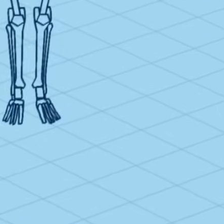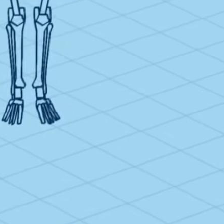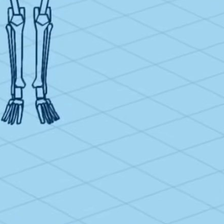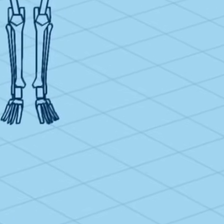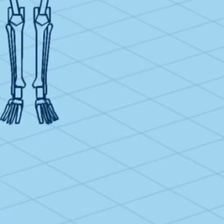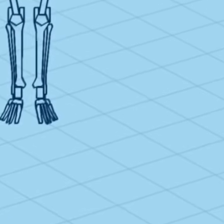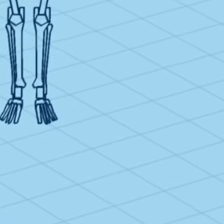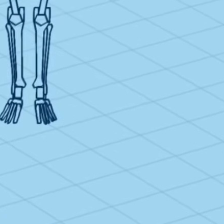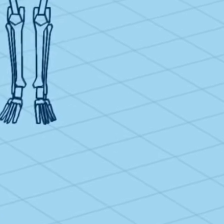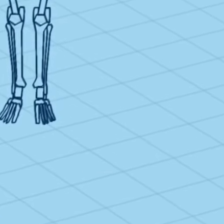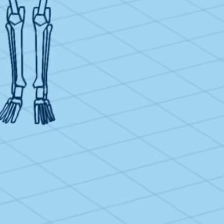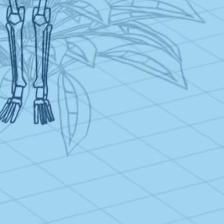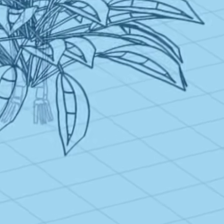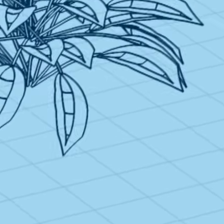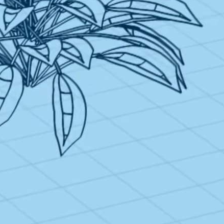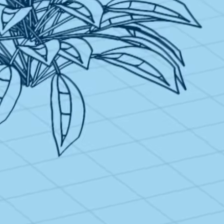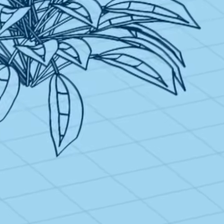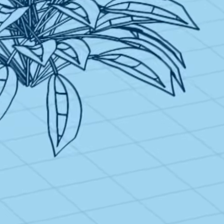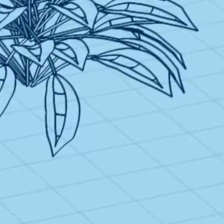o